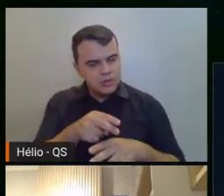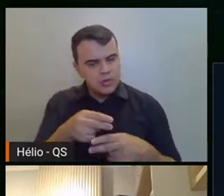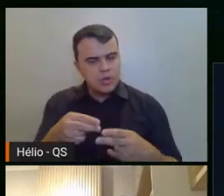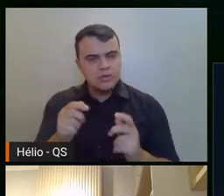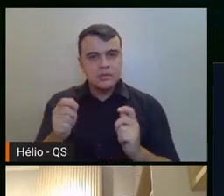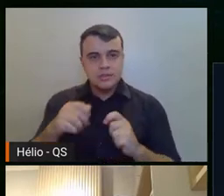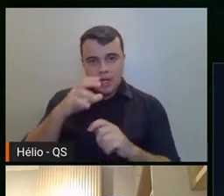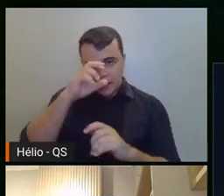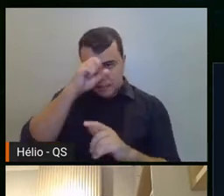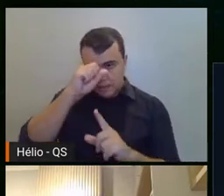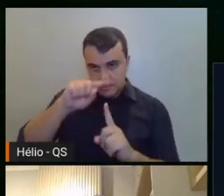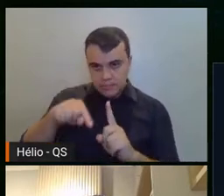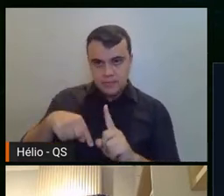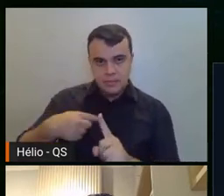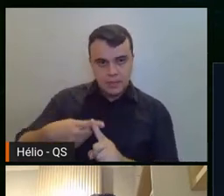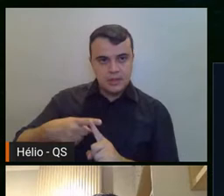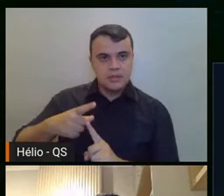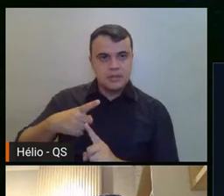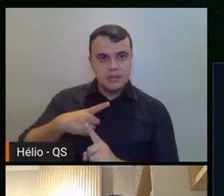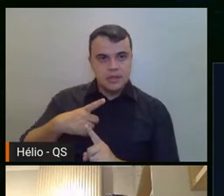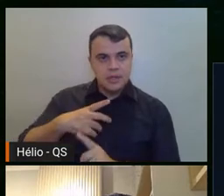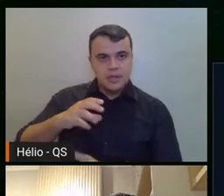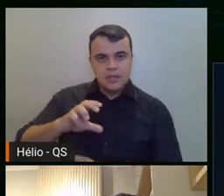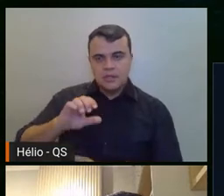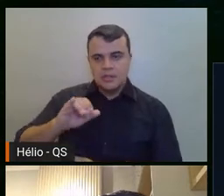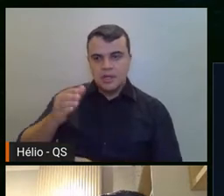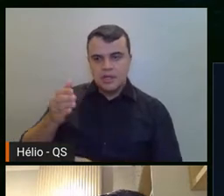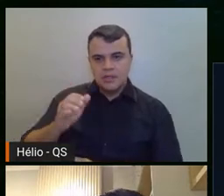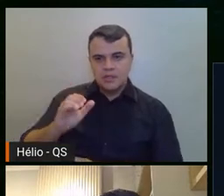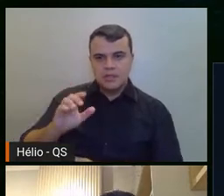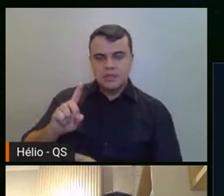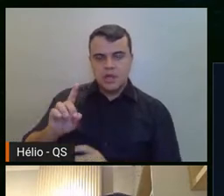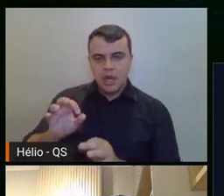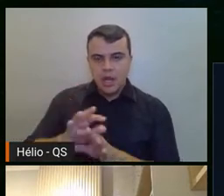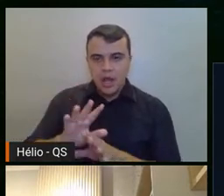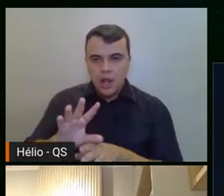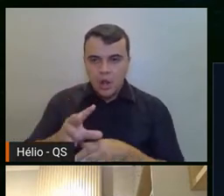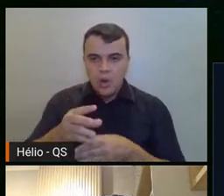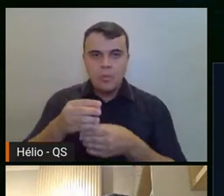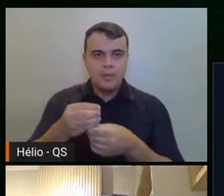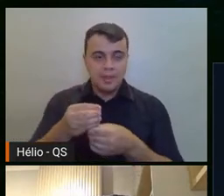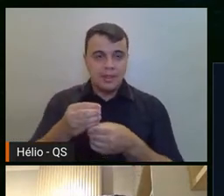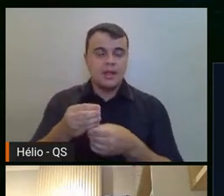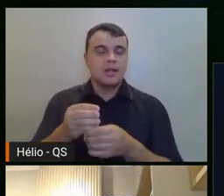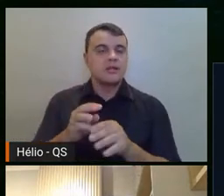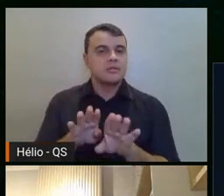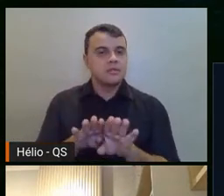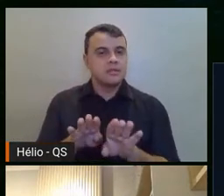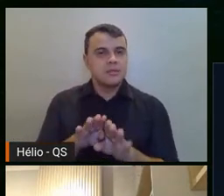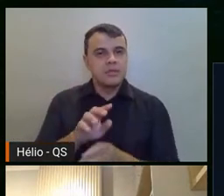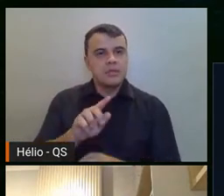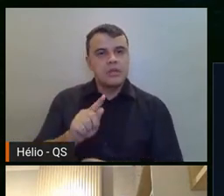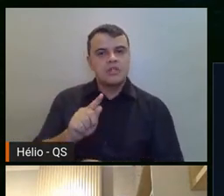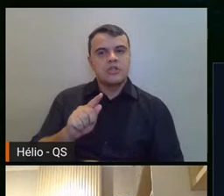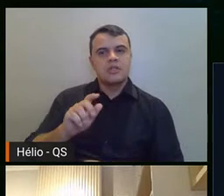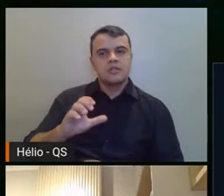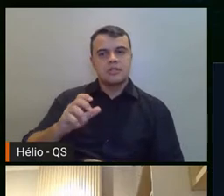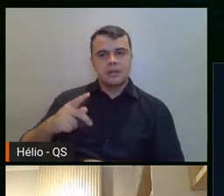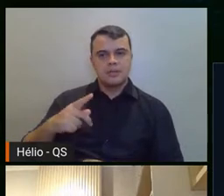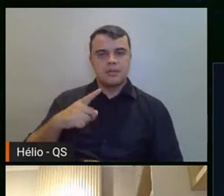aprender mais sobre The Voice e esse icedi também vem para complementar além de gcp né que estão